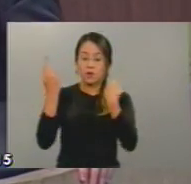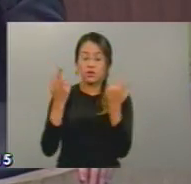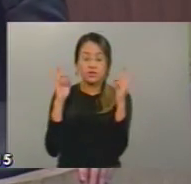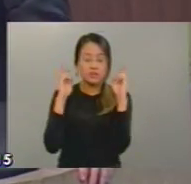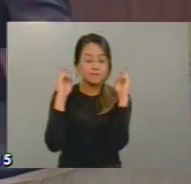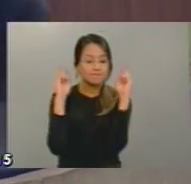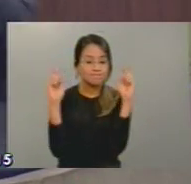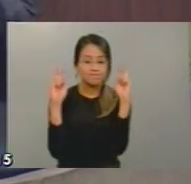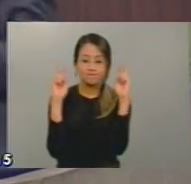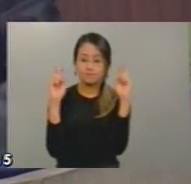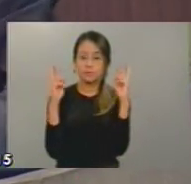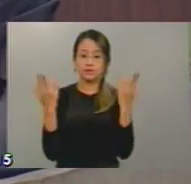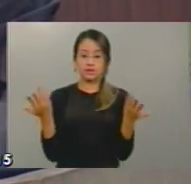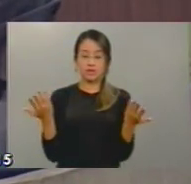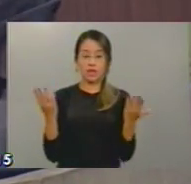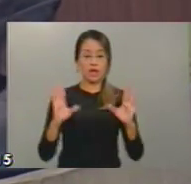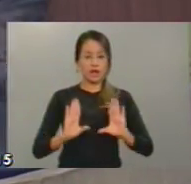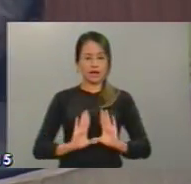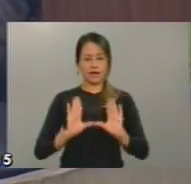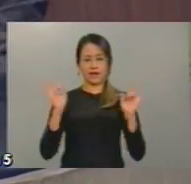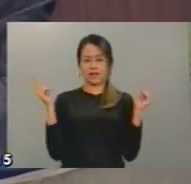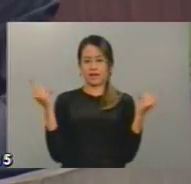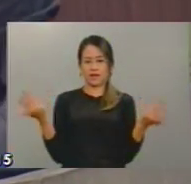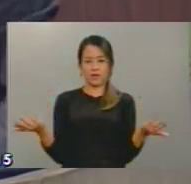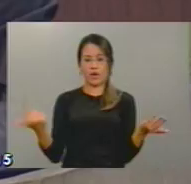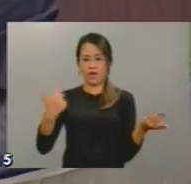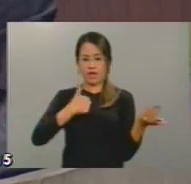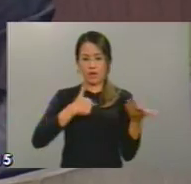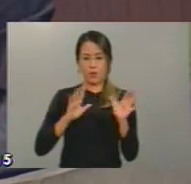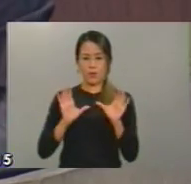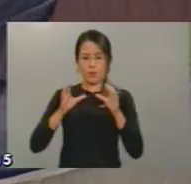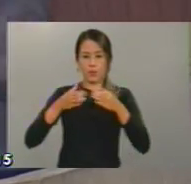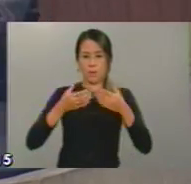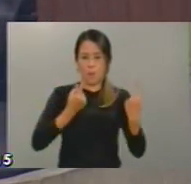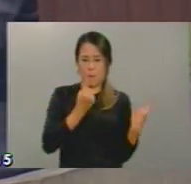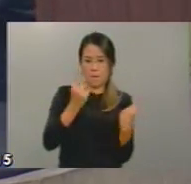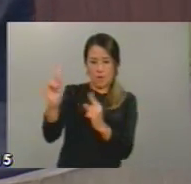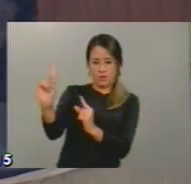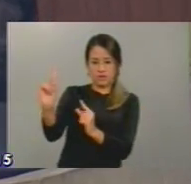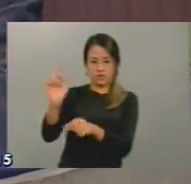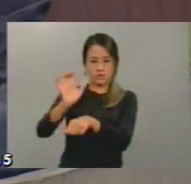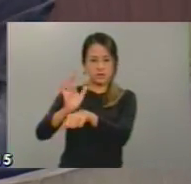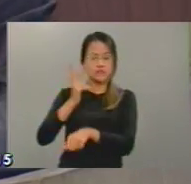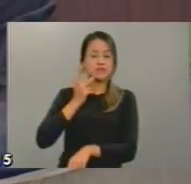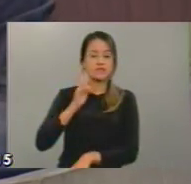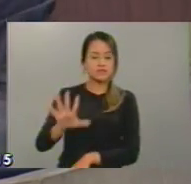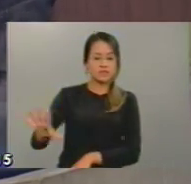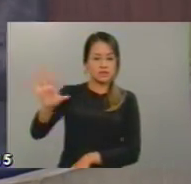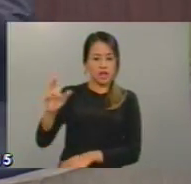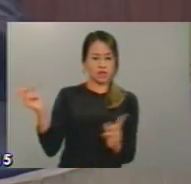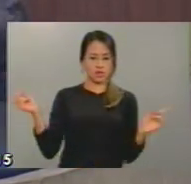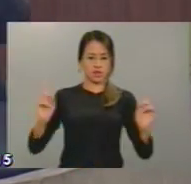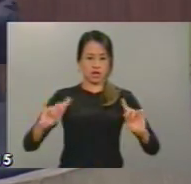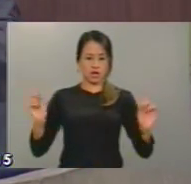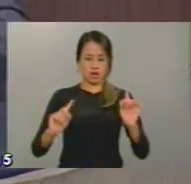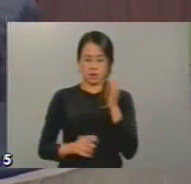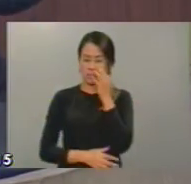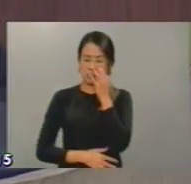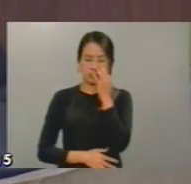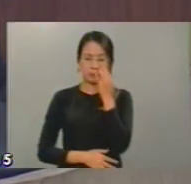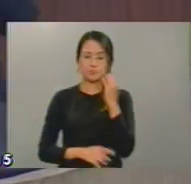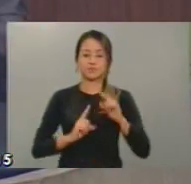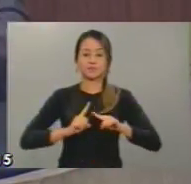homicídios. Claro que sim. Eu não faço oposição à sociedade cearense, até porque os homicídios no Ceará são,